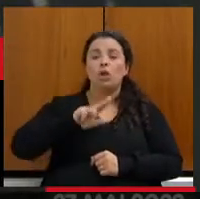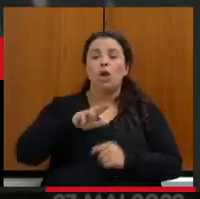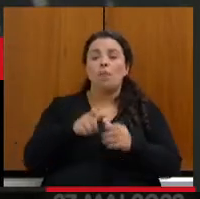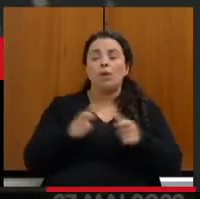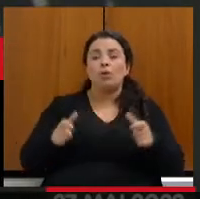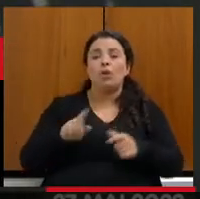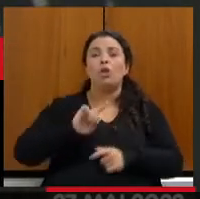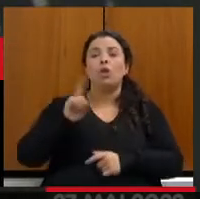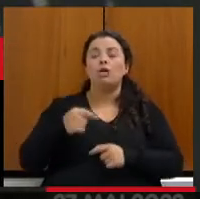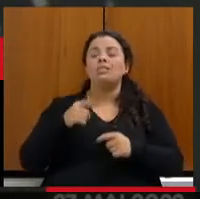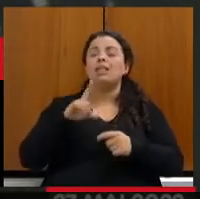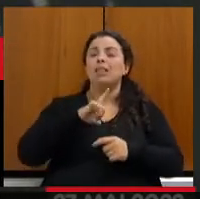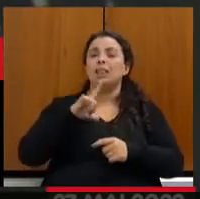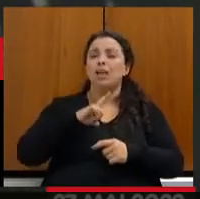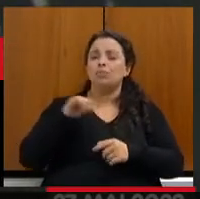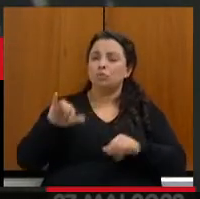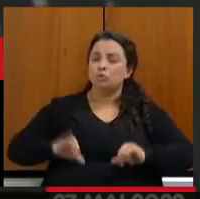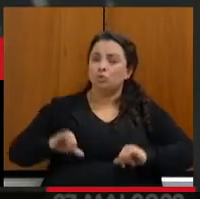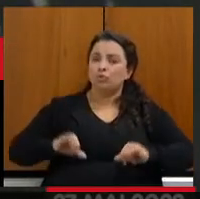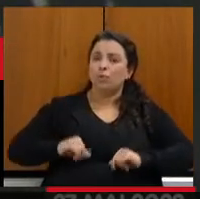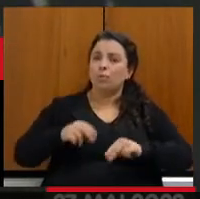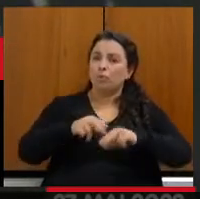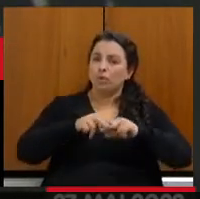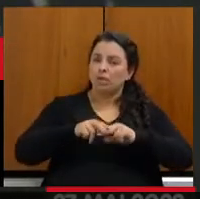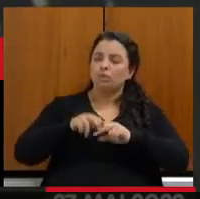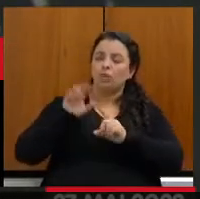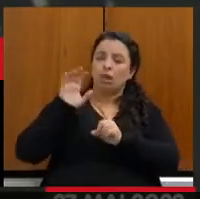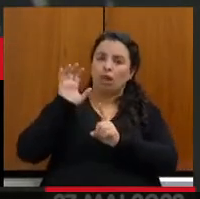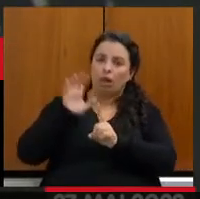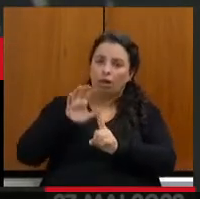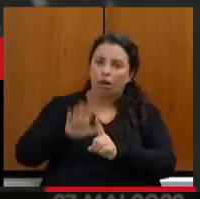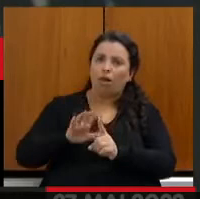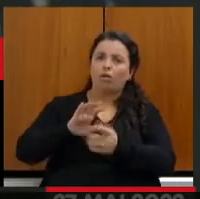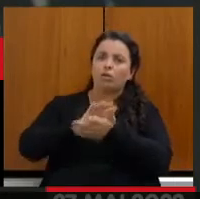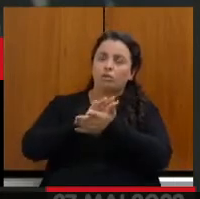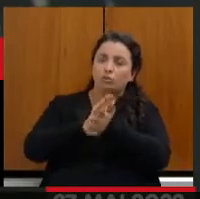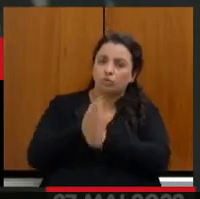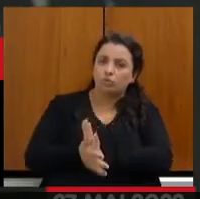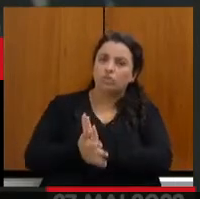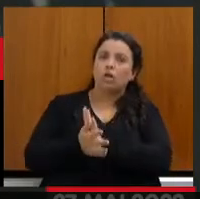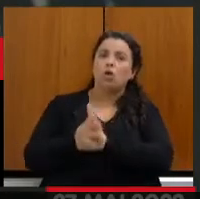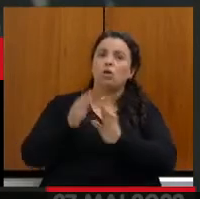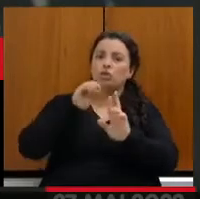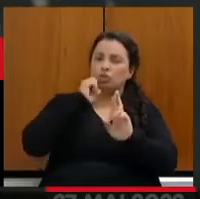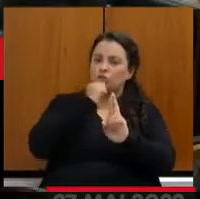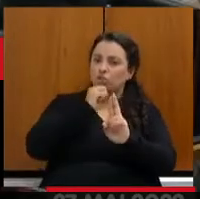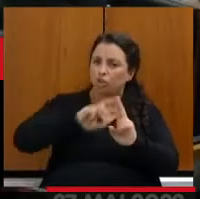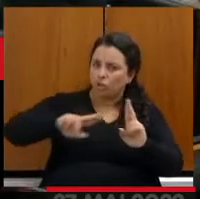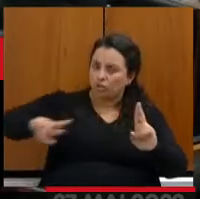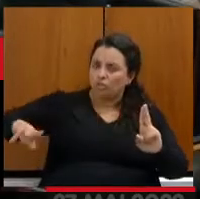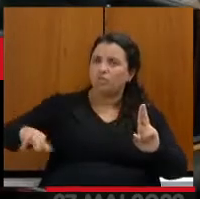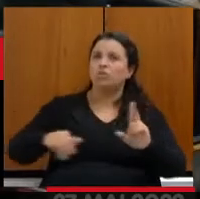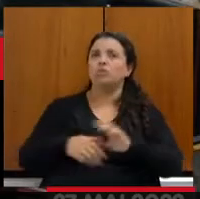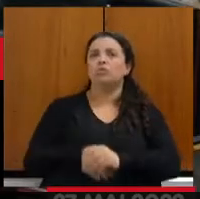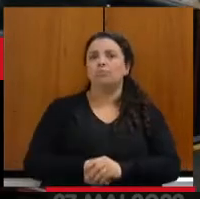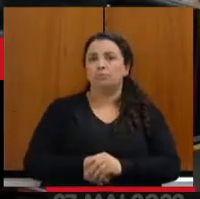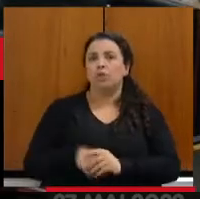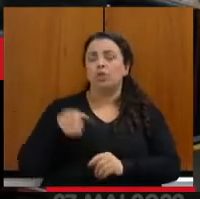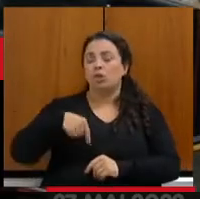exploração de opressão e de genocídio nós não vamos ficar em silêncio até que isso se revista obrigada